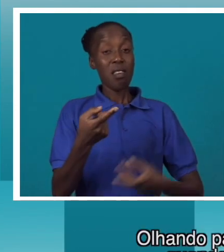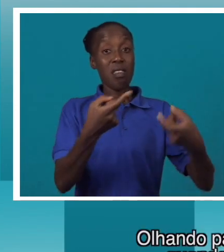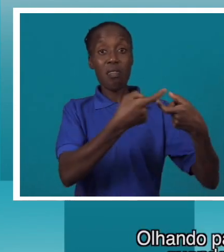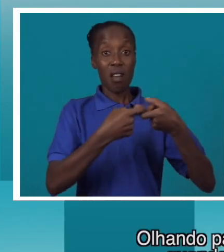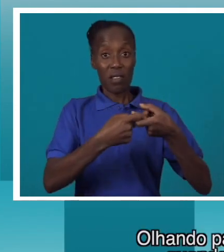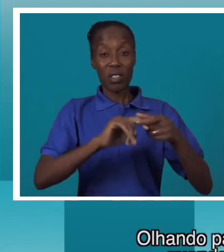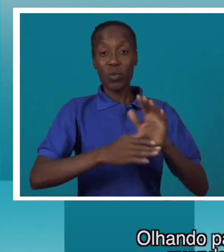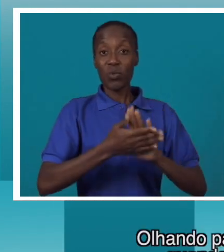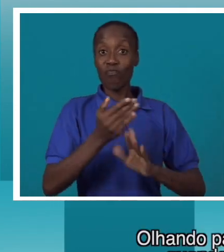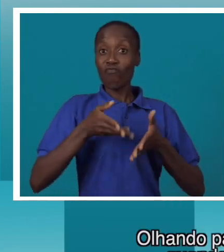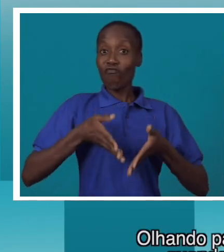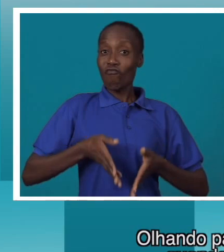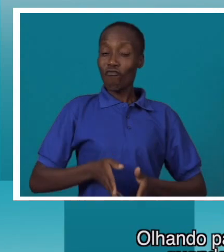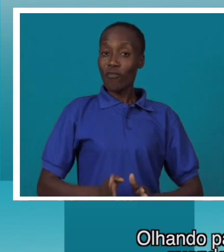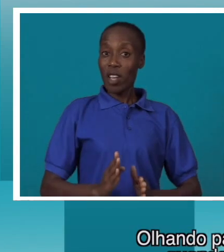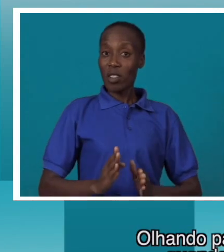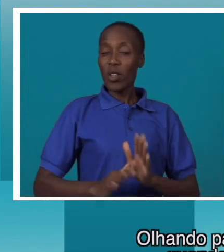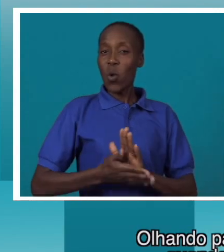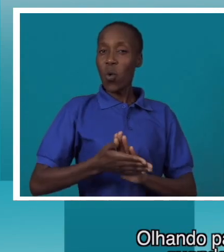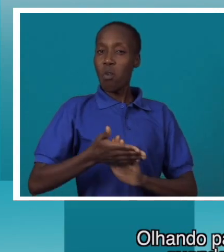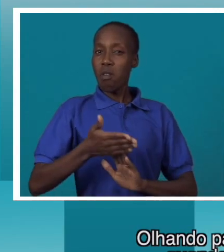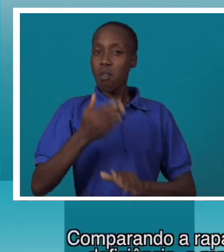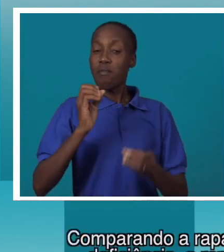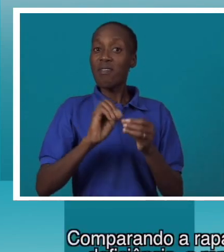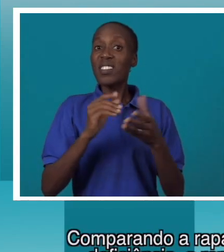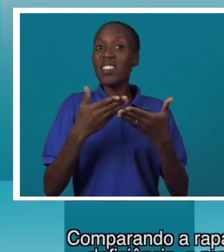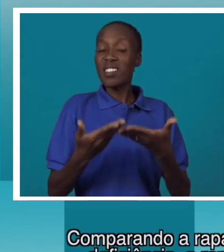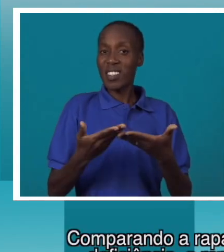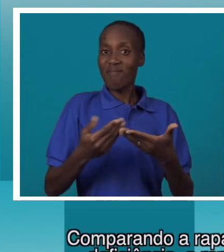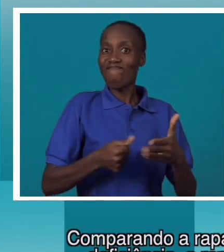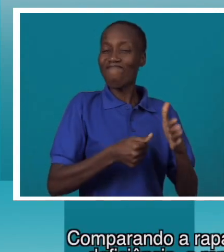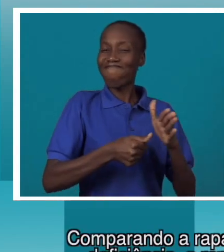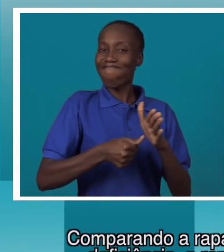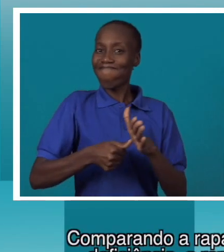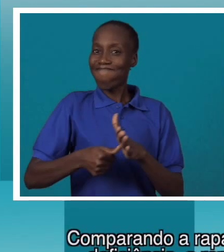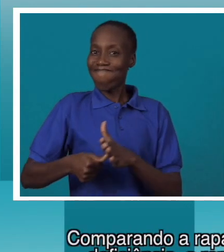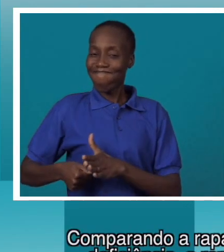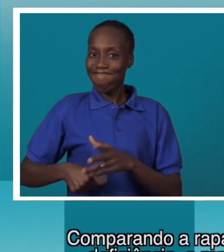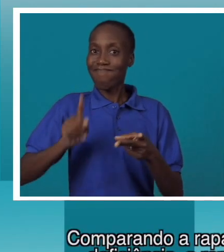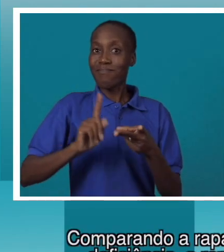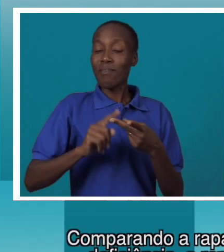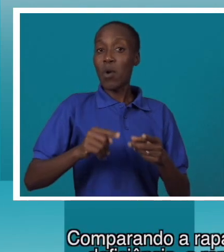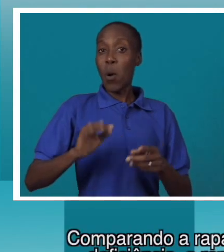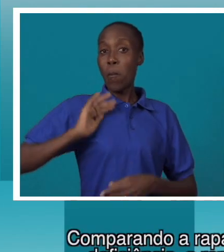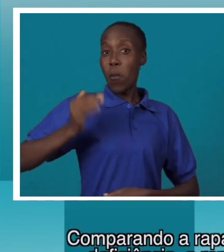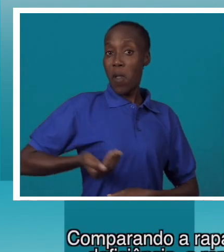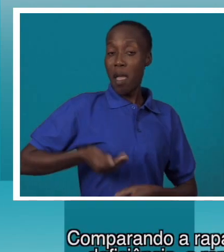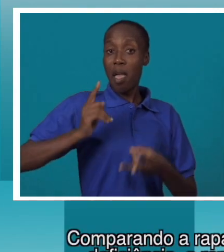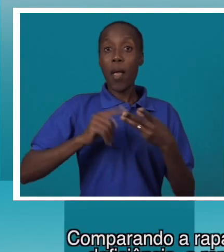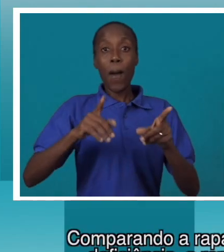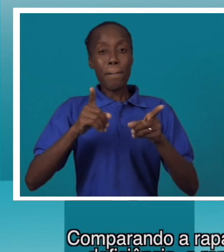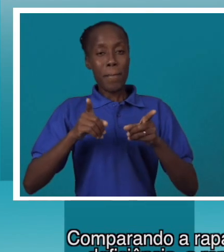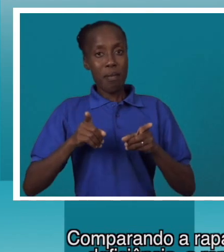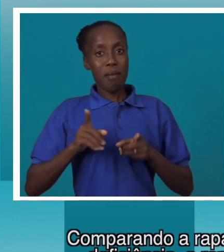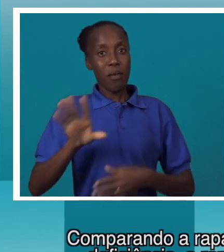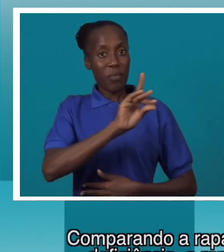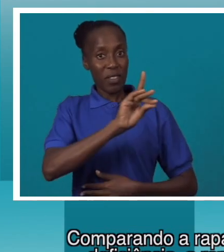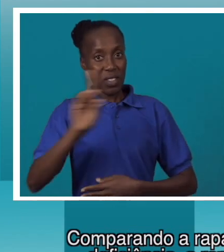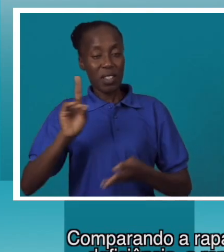desde que ela nasce ela é excluída comparando comparando a mulher com deficiência ou a rapariga com deficiência